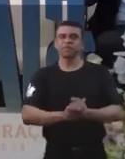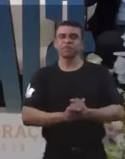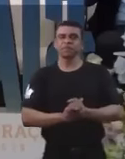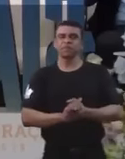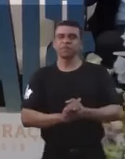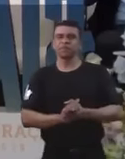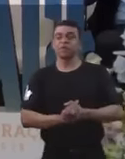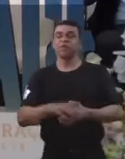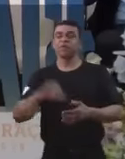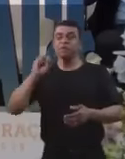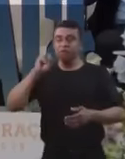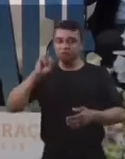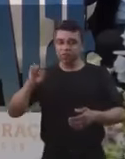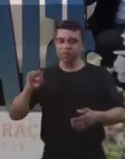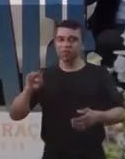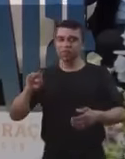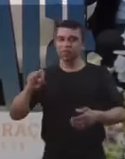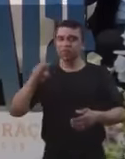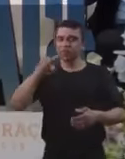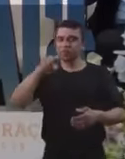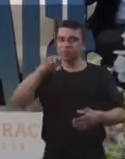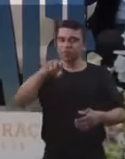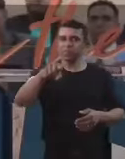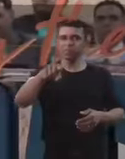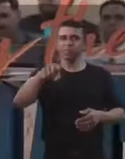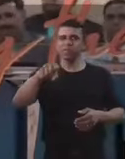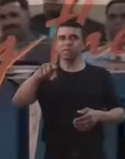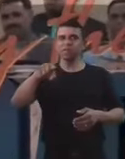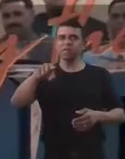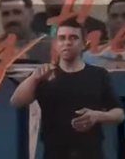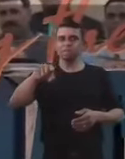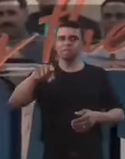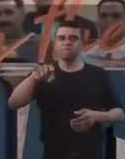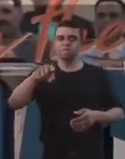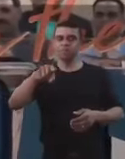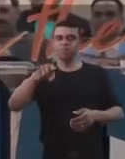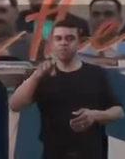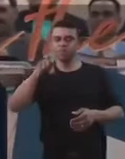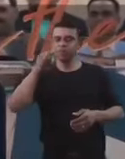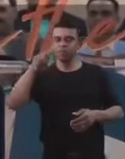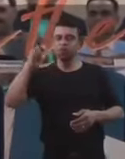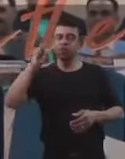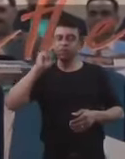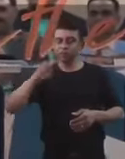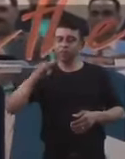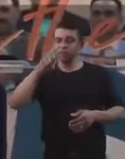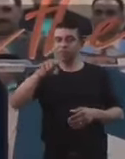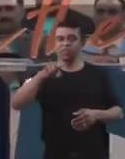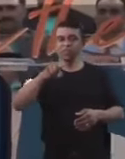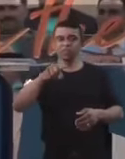Se você fala para um e para outro, para um e para outro, você não é profeta, você é fofoqueira.